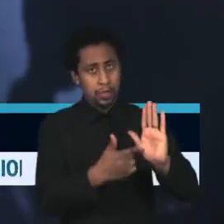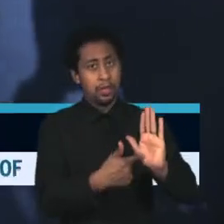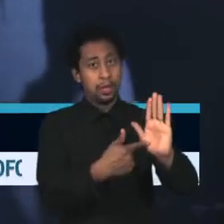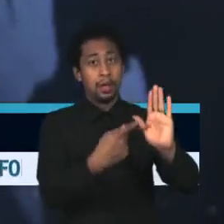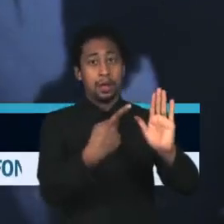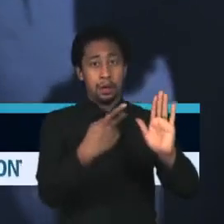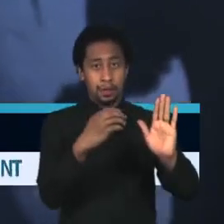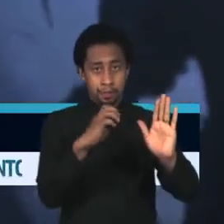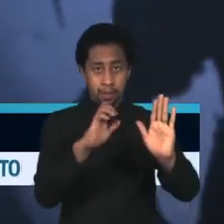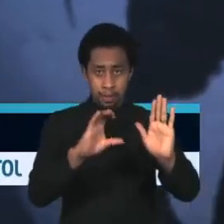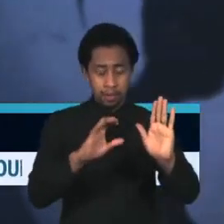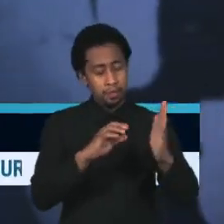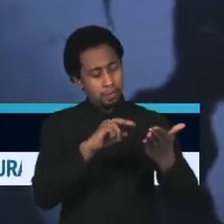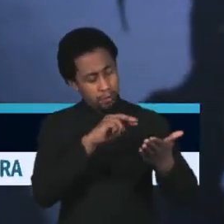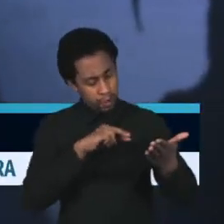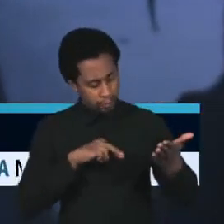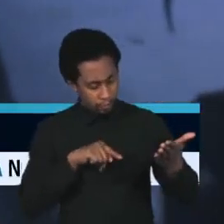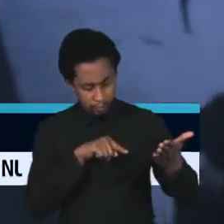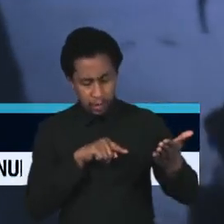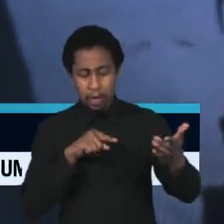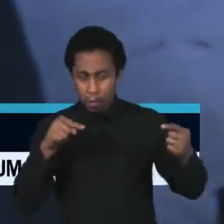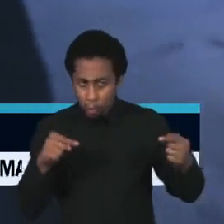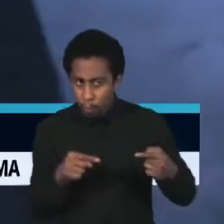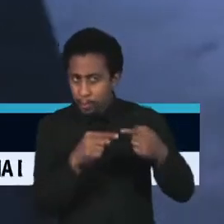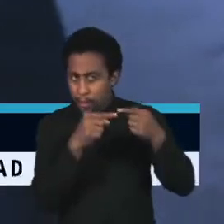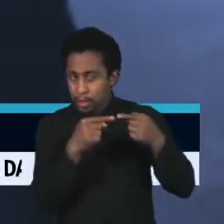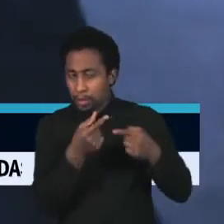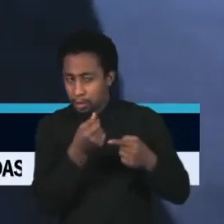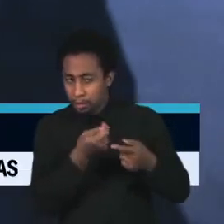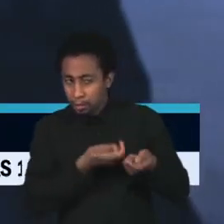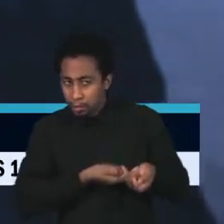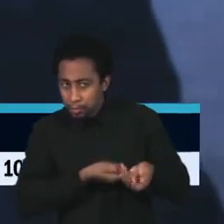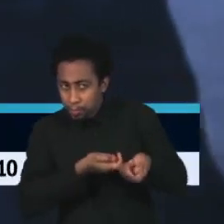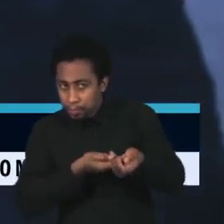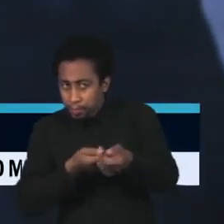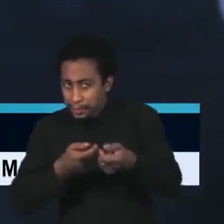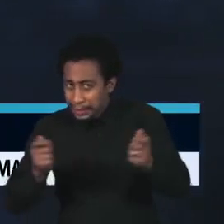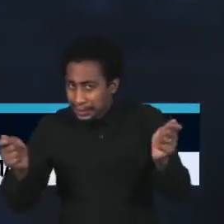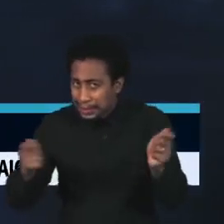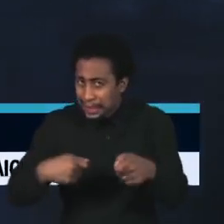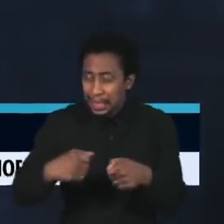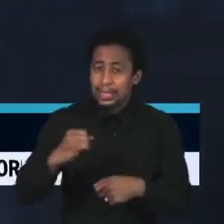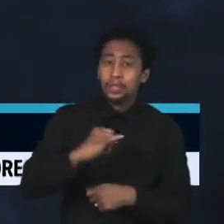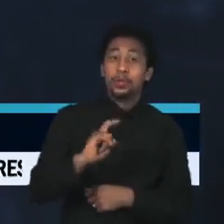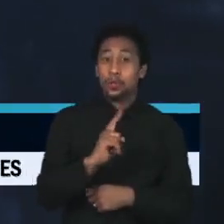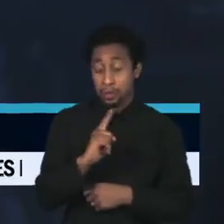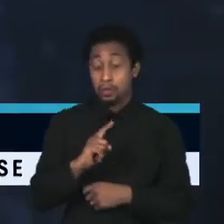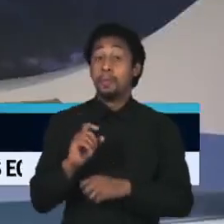o equilíbrio das contas públicas causando aí um retrocesso ao país o texto pode ser votado amanhã na câmara